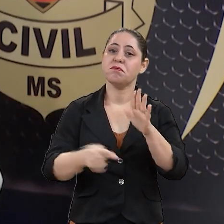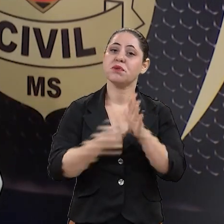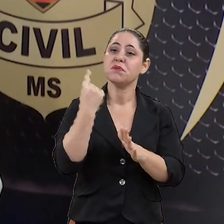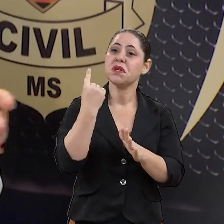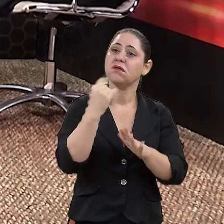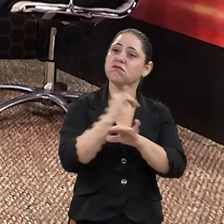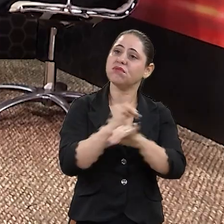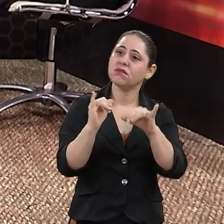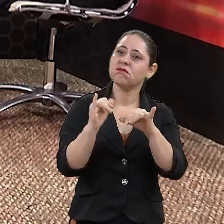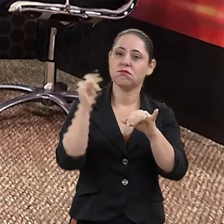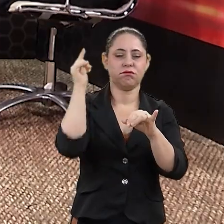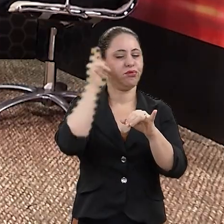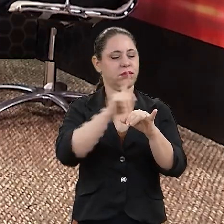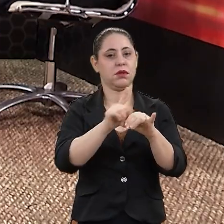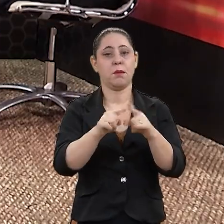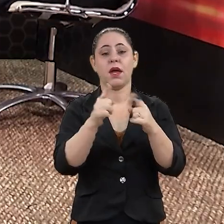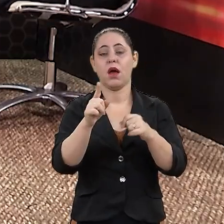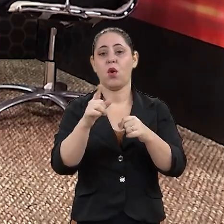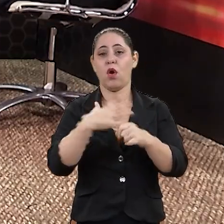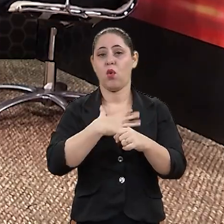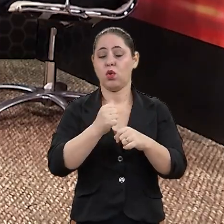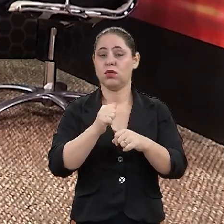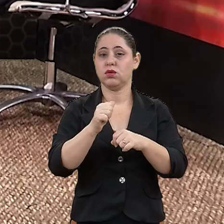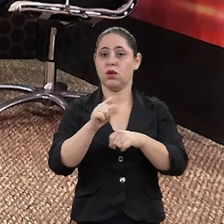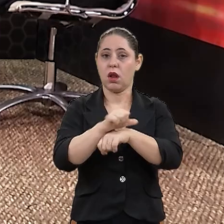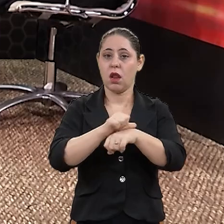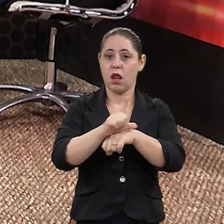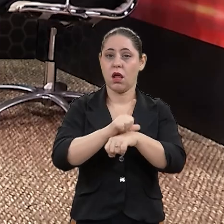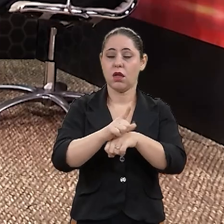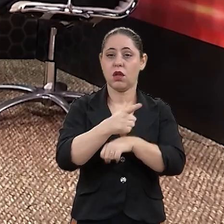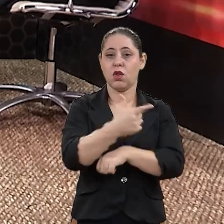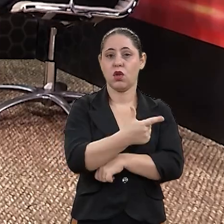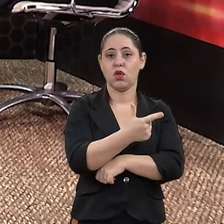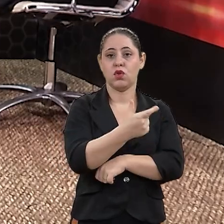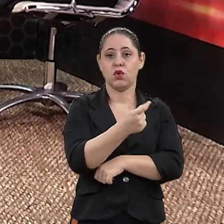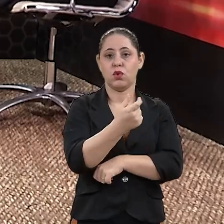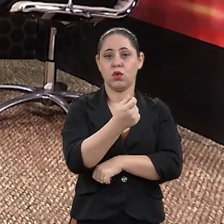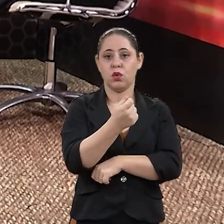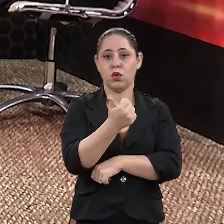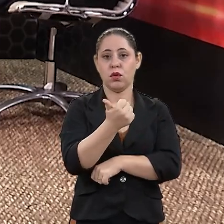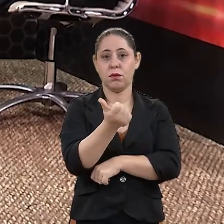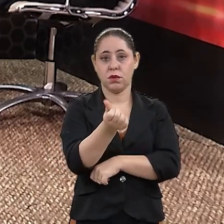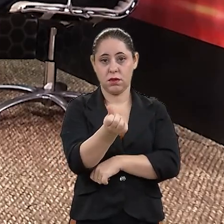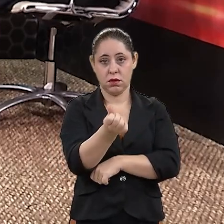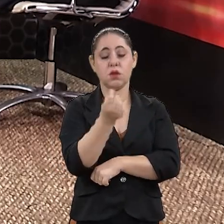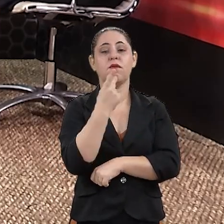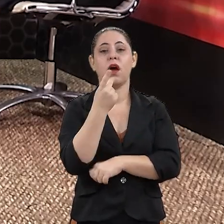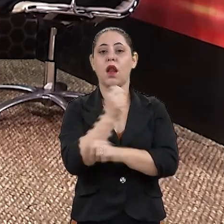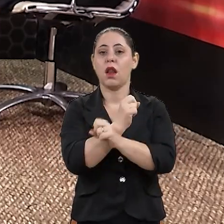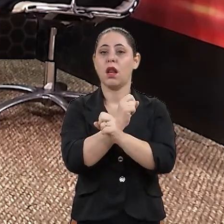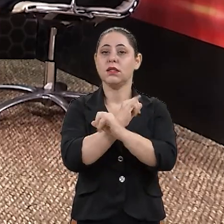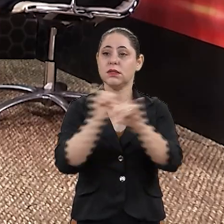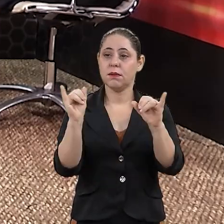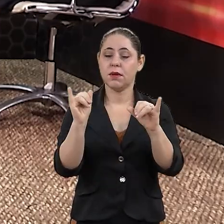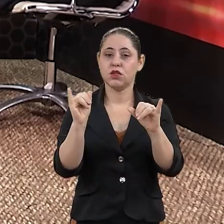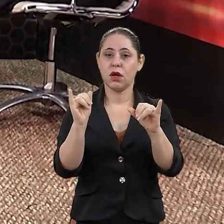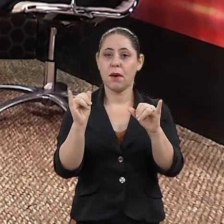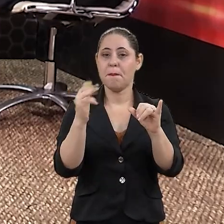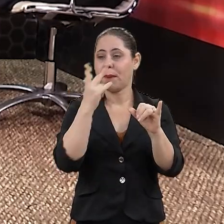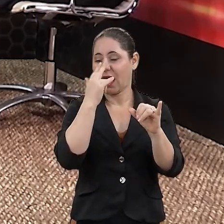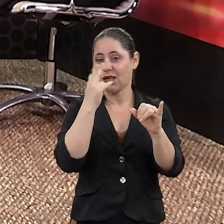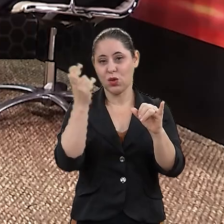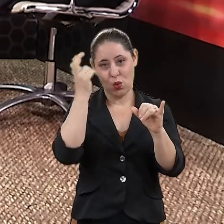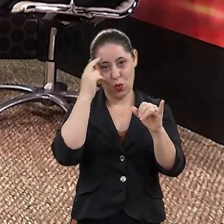o Agosto Lilás já tem desde 2016, né? Então, isso já vem falado, já virou uma tradição. Todo agosto a gente